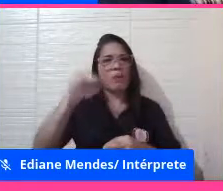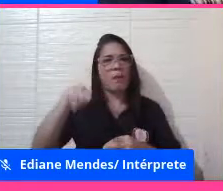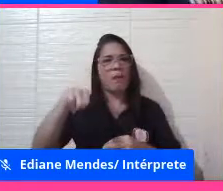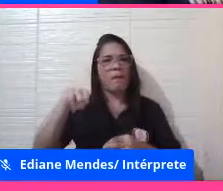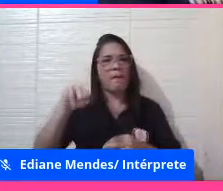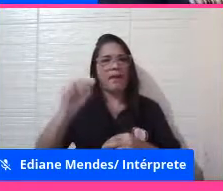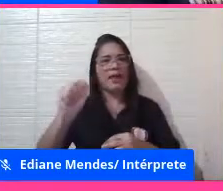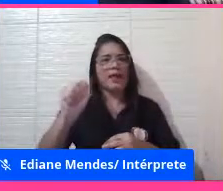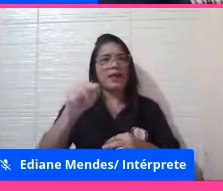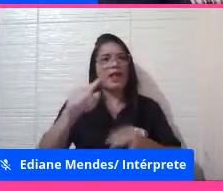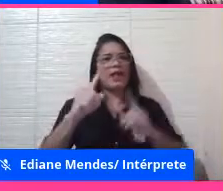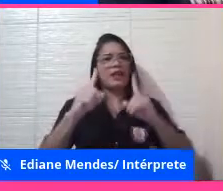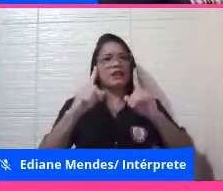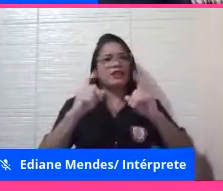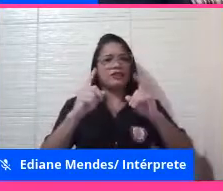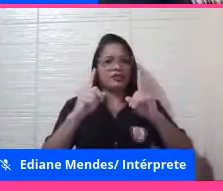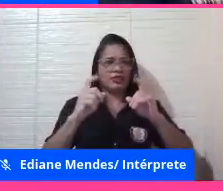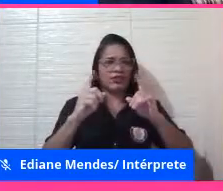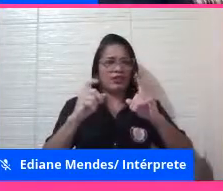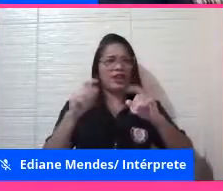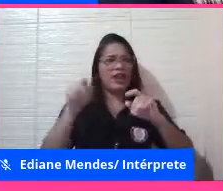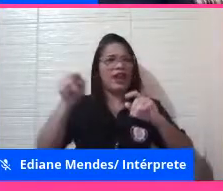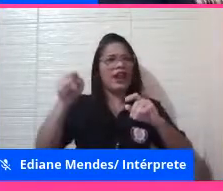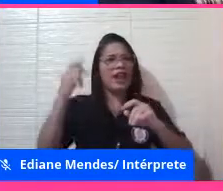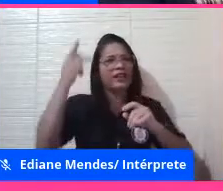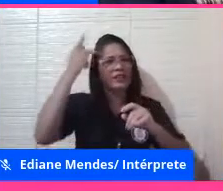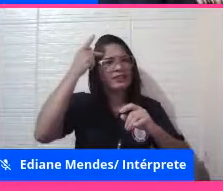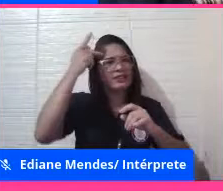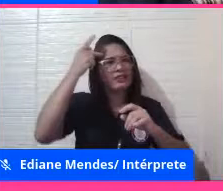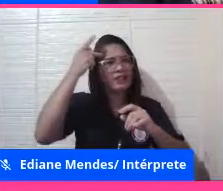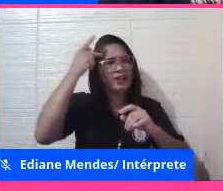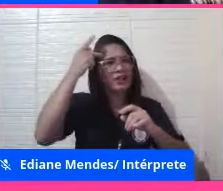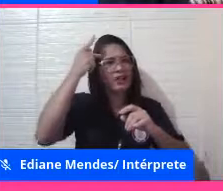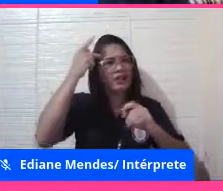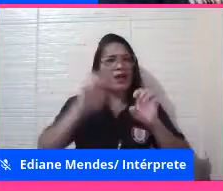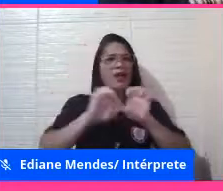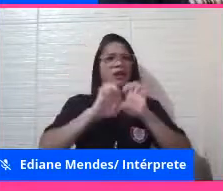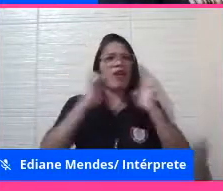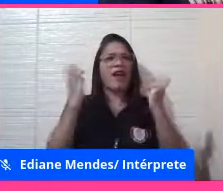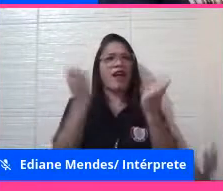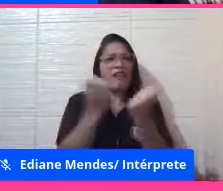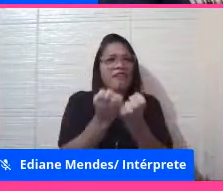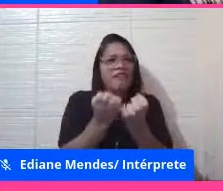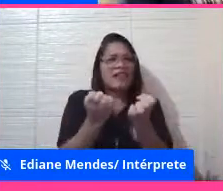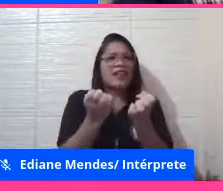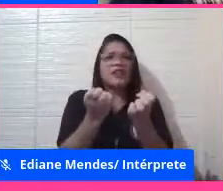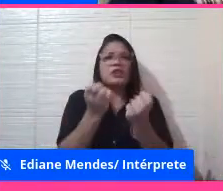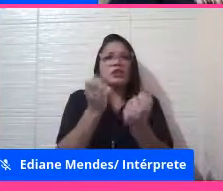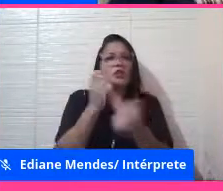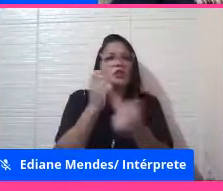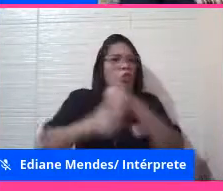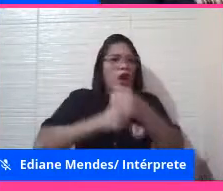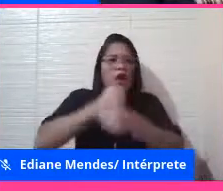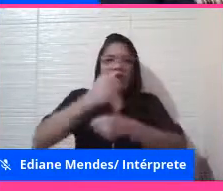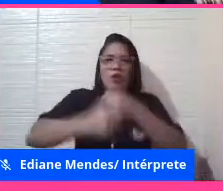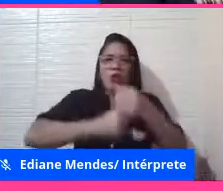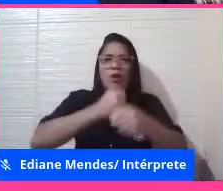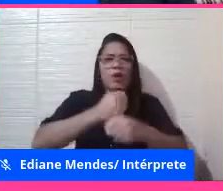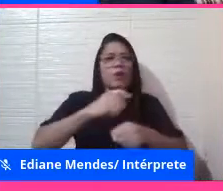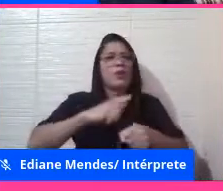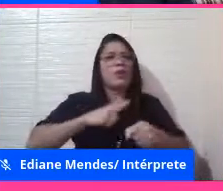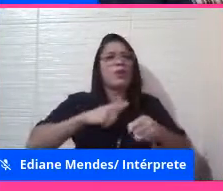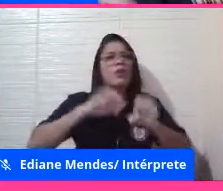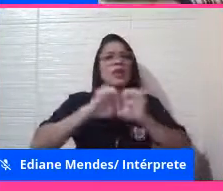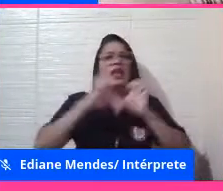na Inside 3D Print lá em São Paulo, que todo ano acontece. Esse ano não vai acontecer, infelizmente, no Frei Caneca, lá perto da Paulista, em